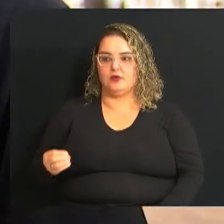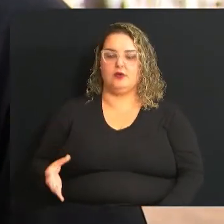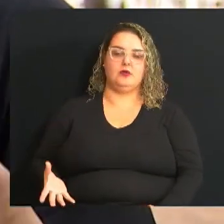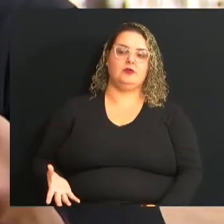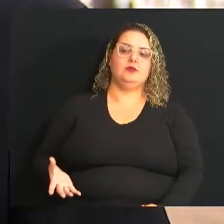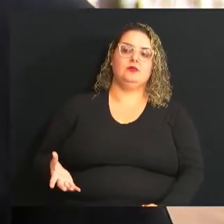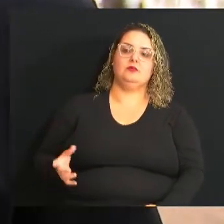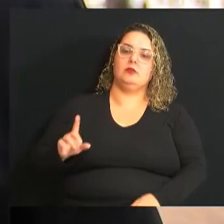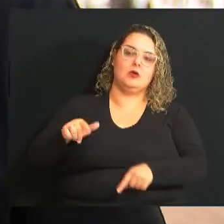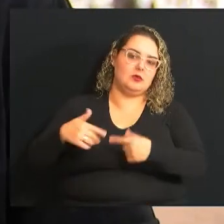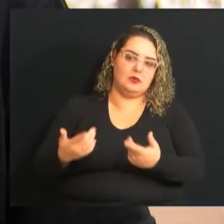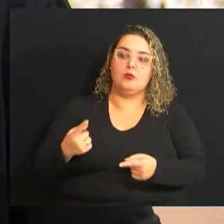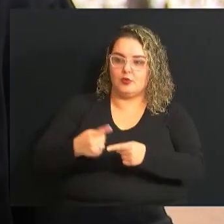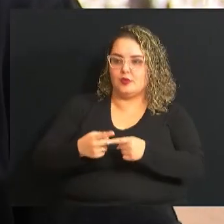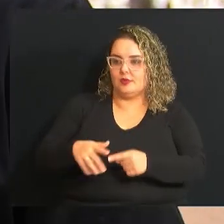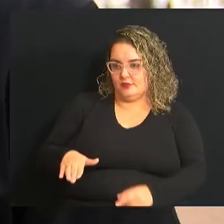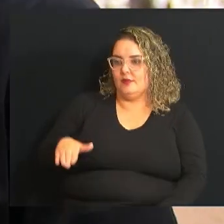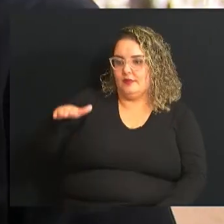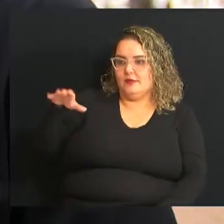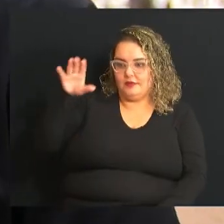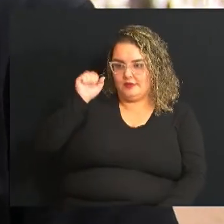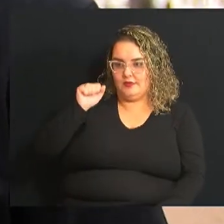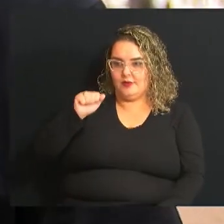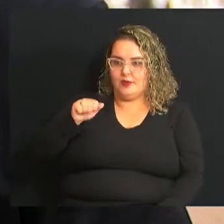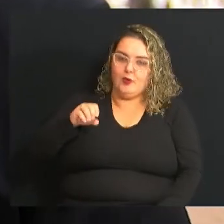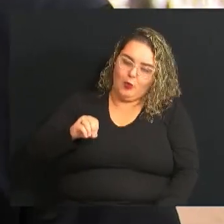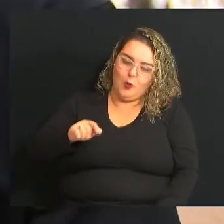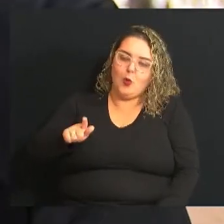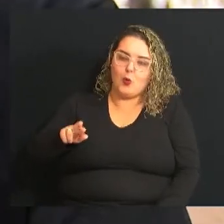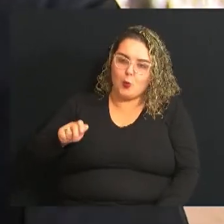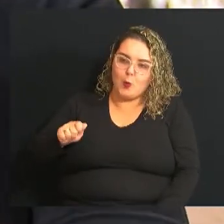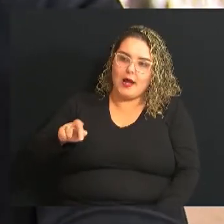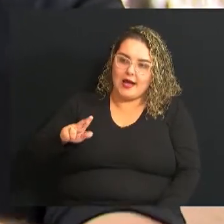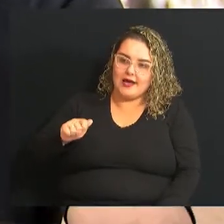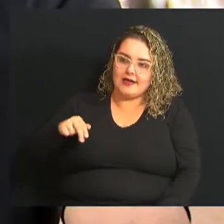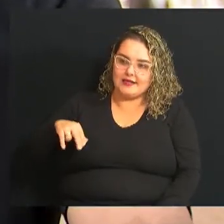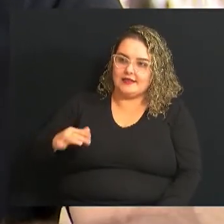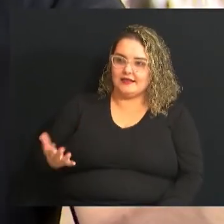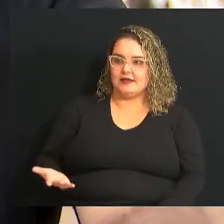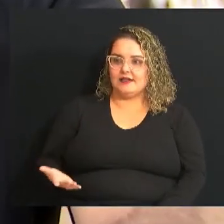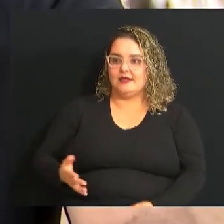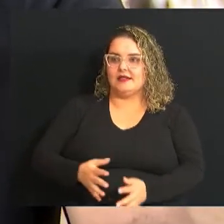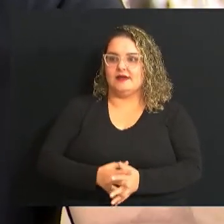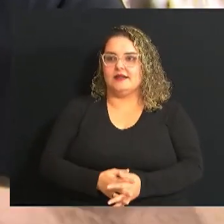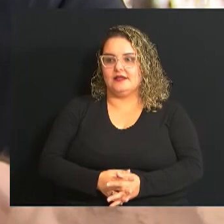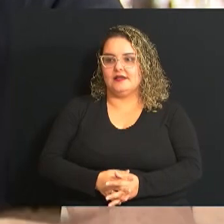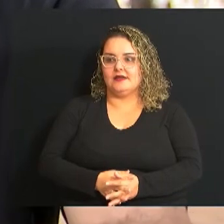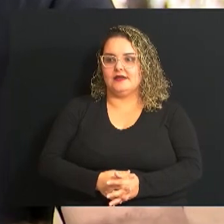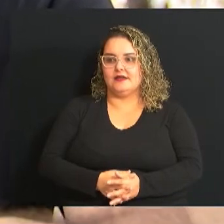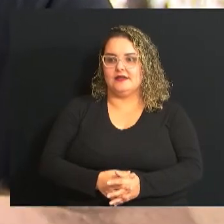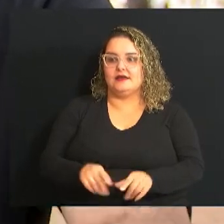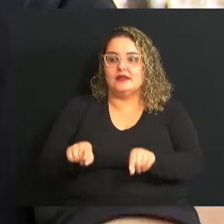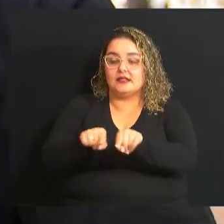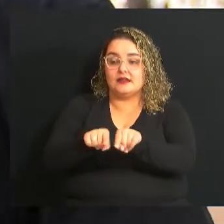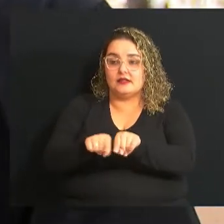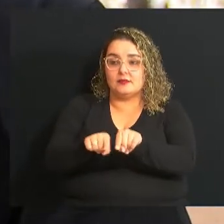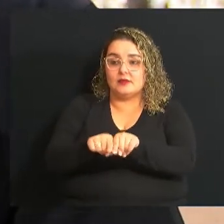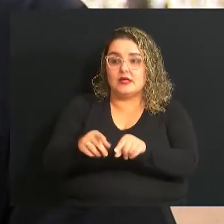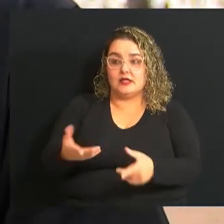solo brasileiro e foi acolhido no Pará, onde faleceu. O corpo, de volta à terra natal,